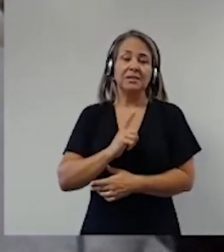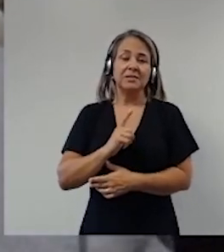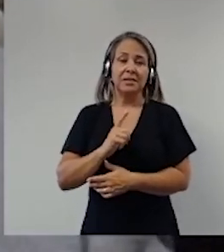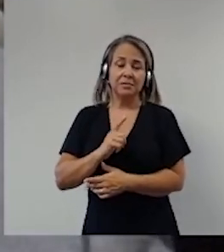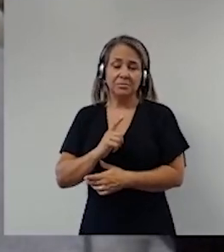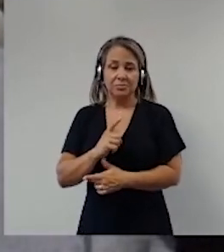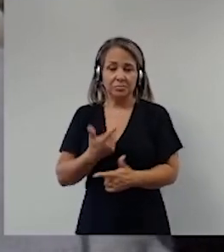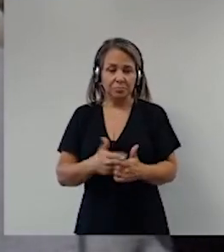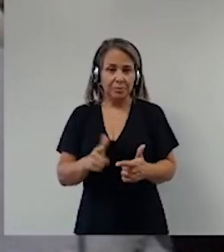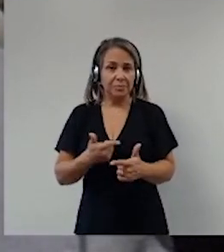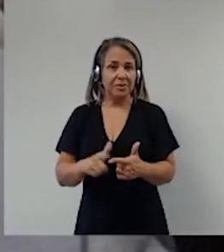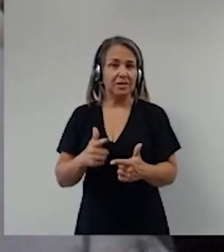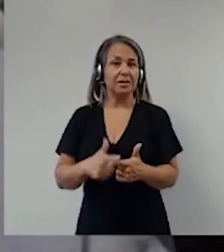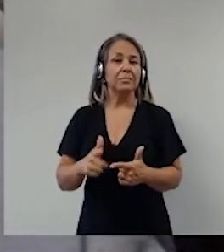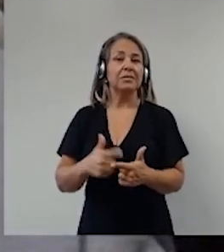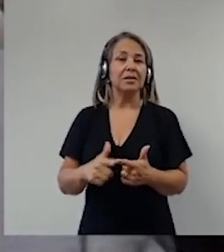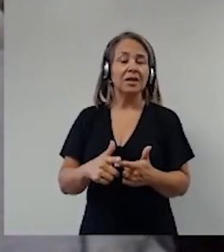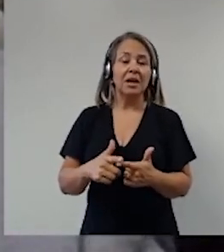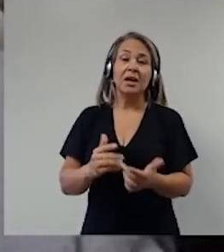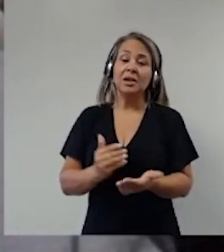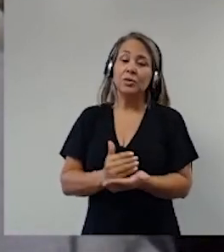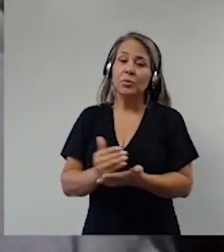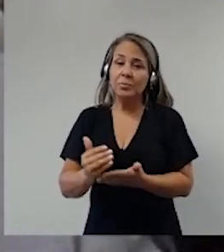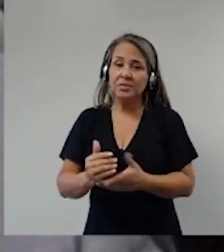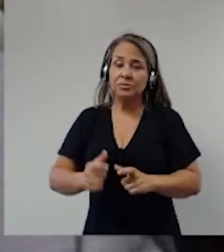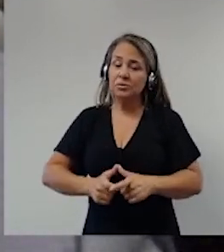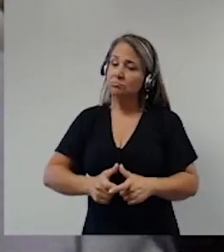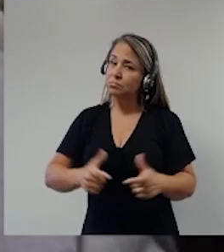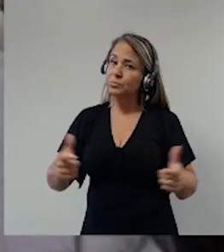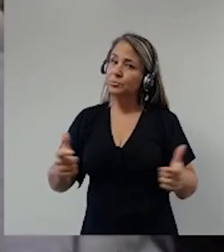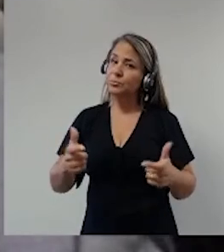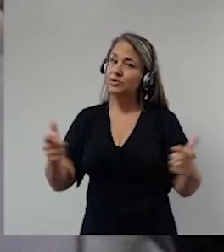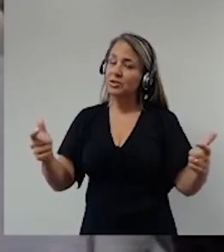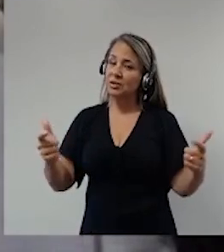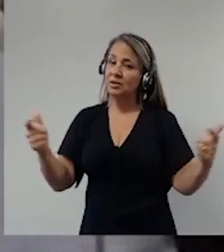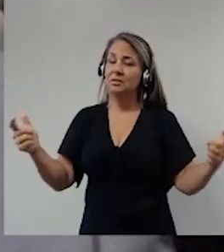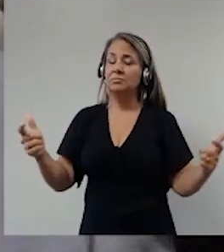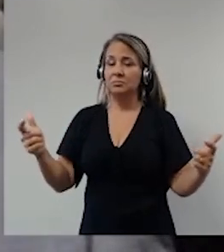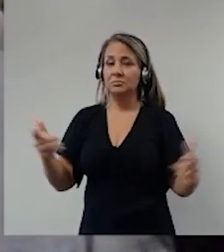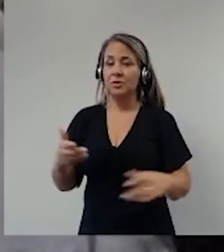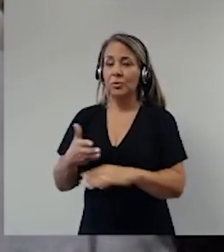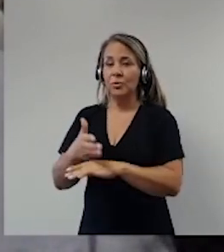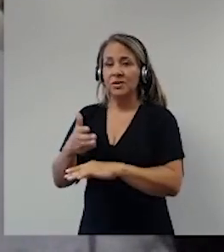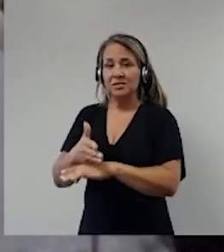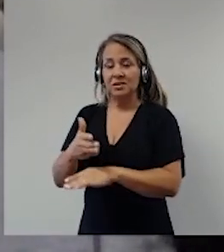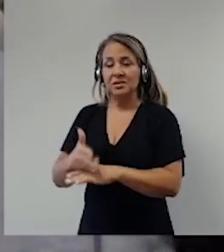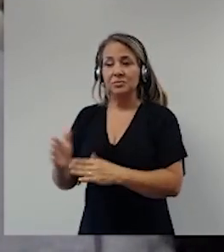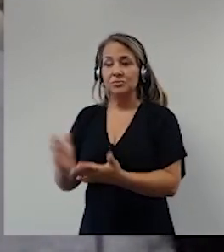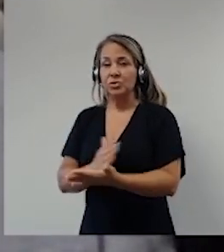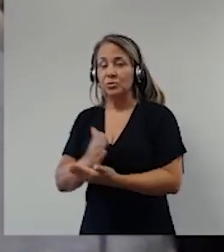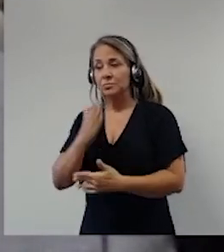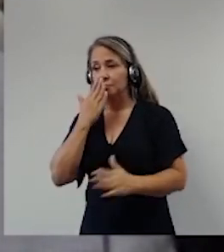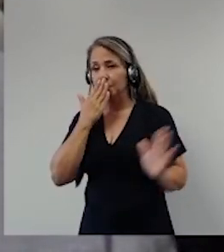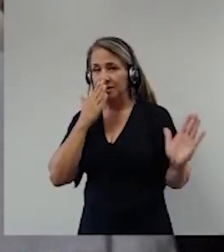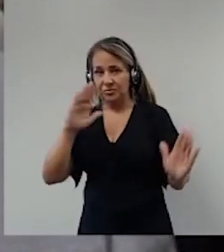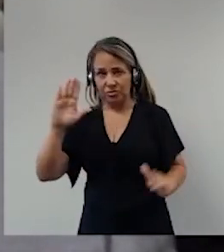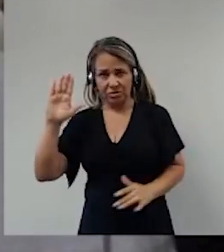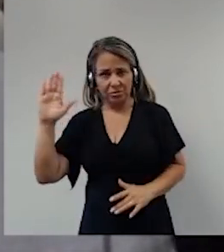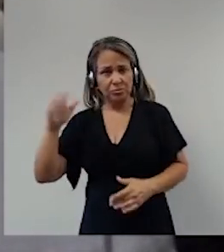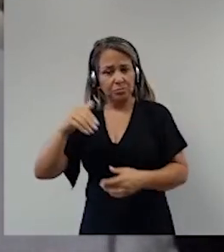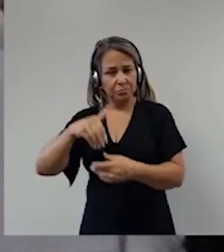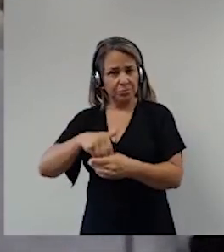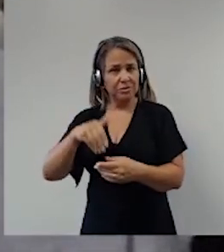uma situação que acabou gerando o ingresso de alguns partidos políticos com